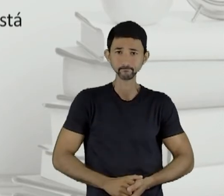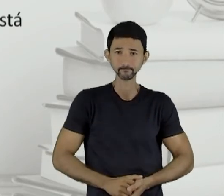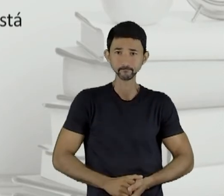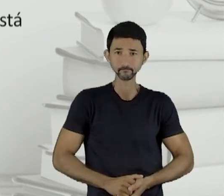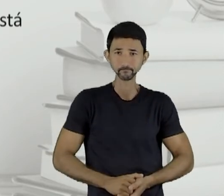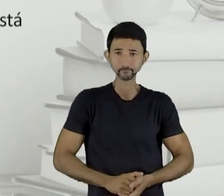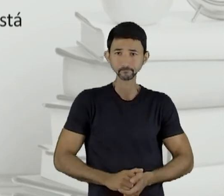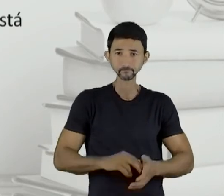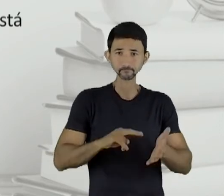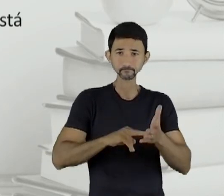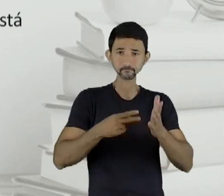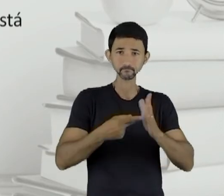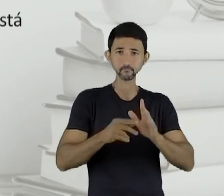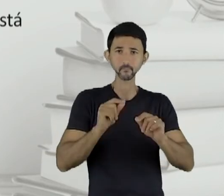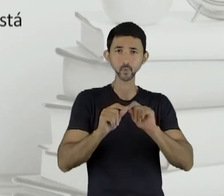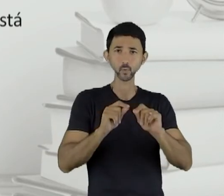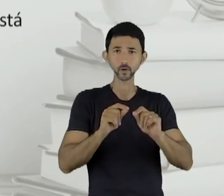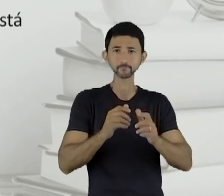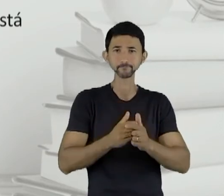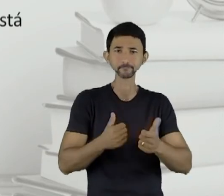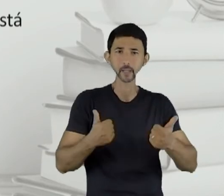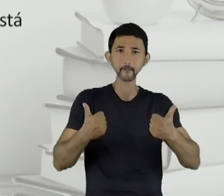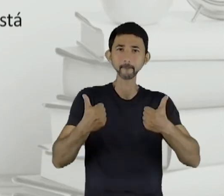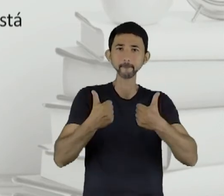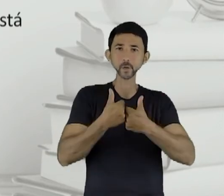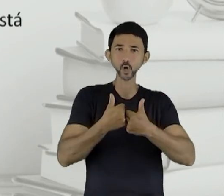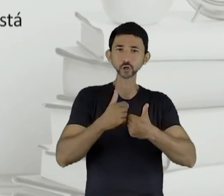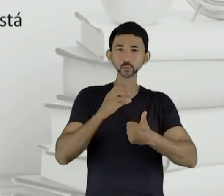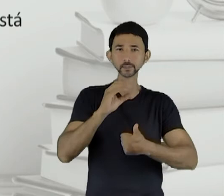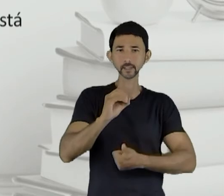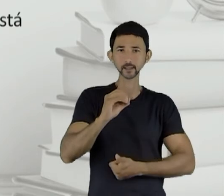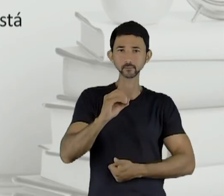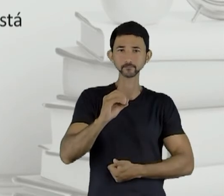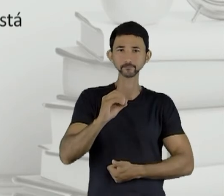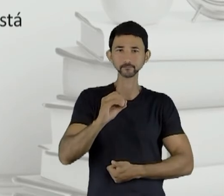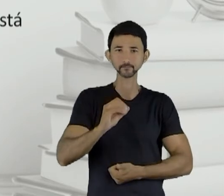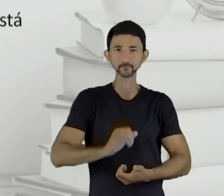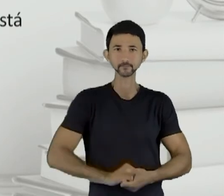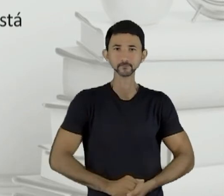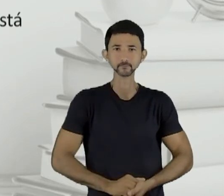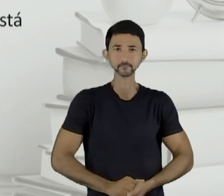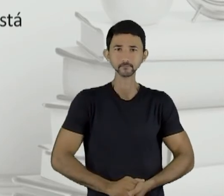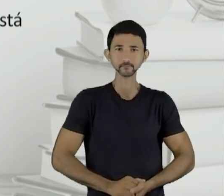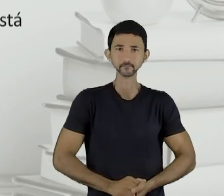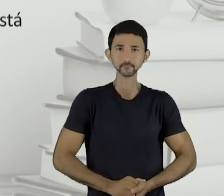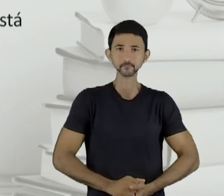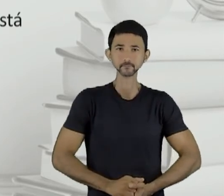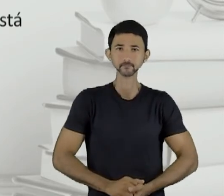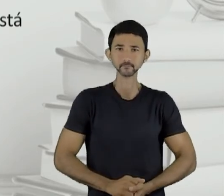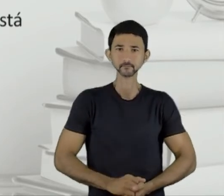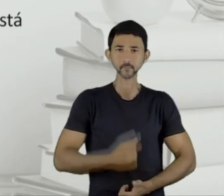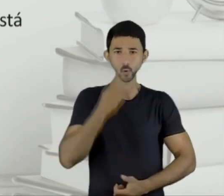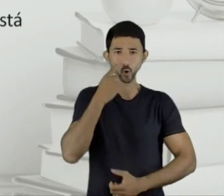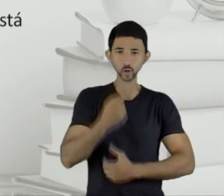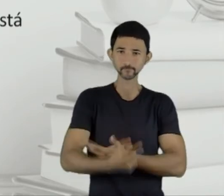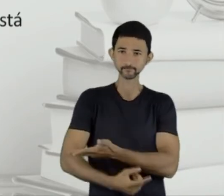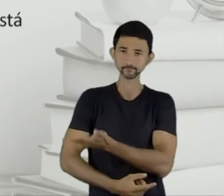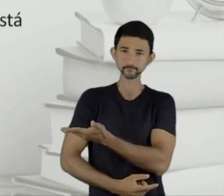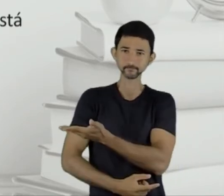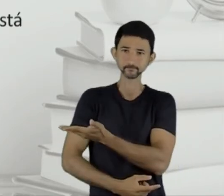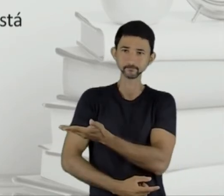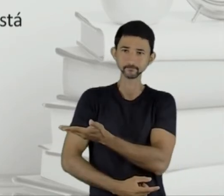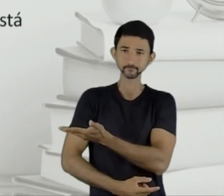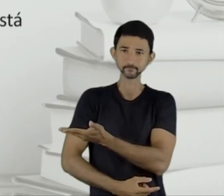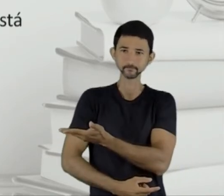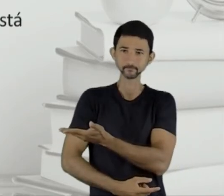que significa que está localizado mais próximo de zero, certo? Então, observa